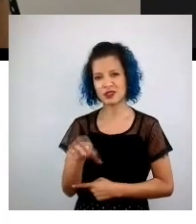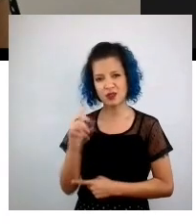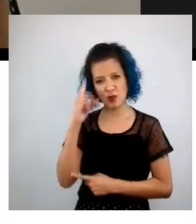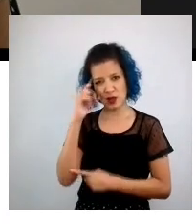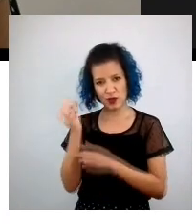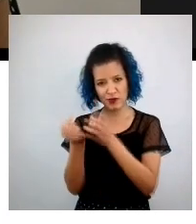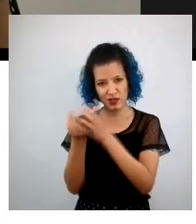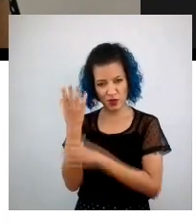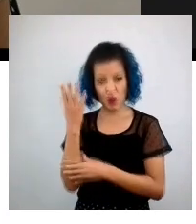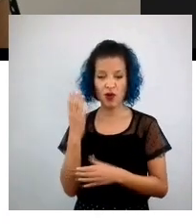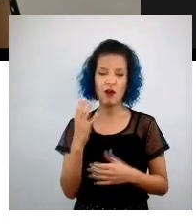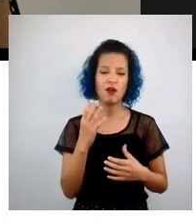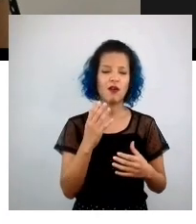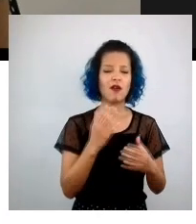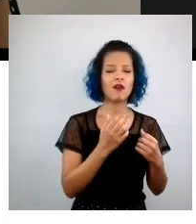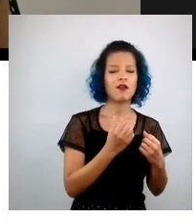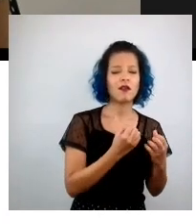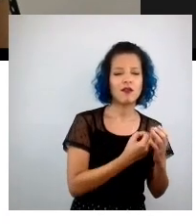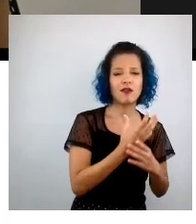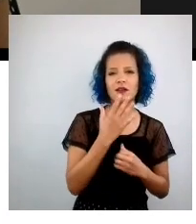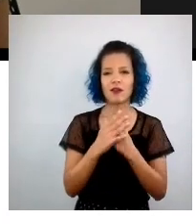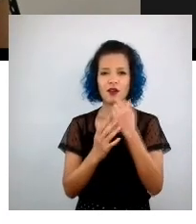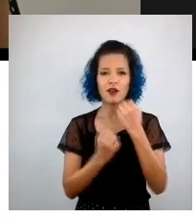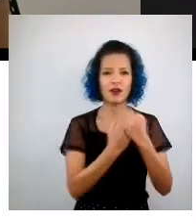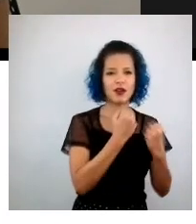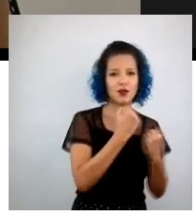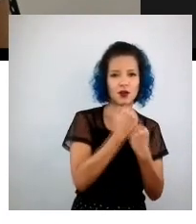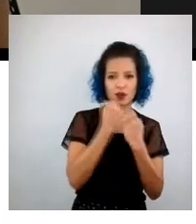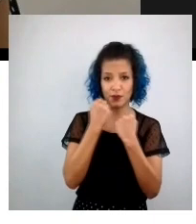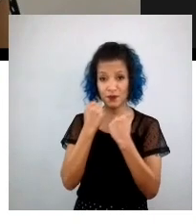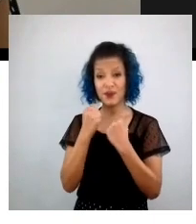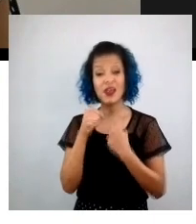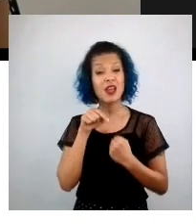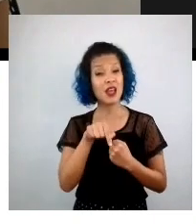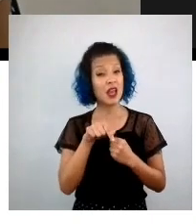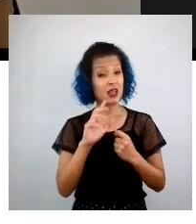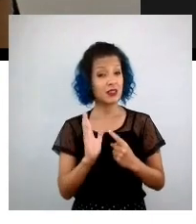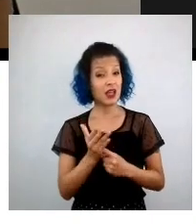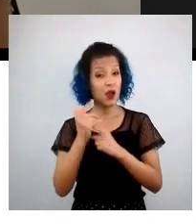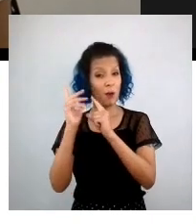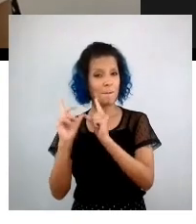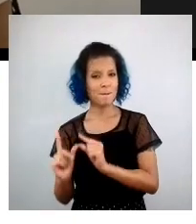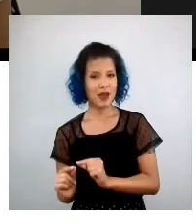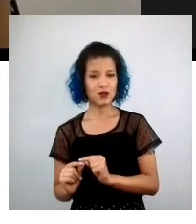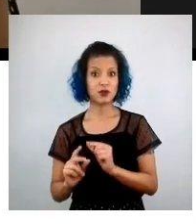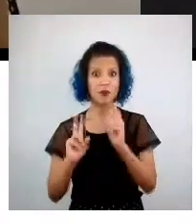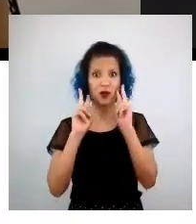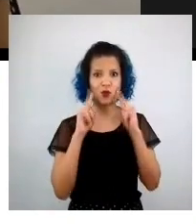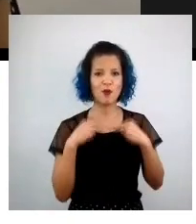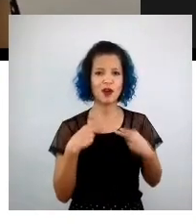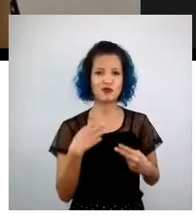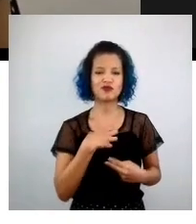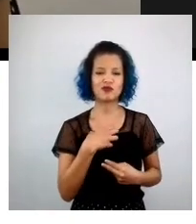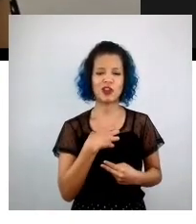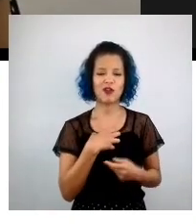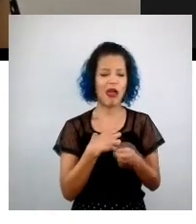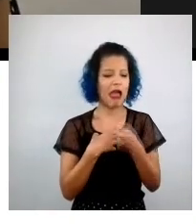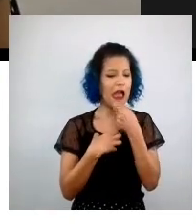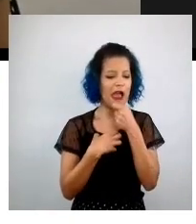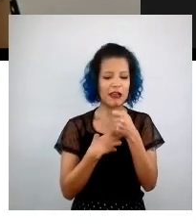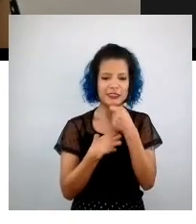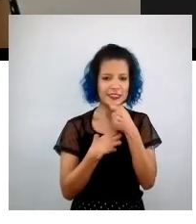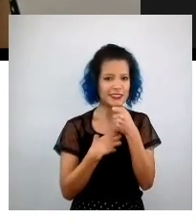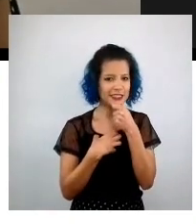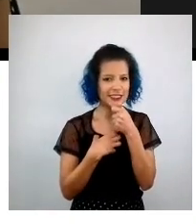cocriação. É menos sobre grandes tecnologias e sobre as humanidades que a gente ainda a gente ainda